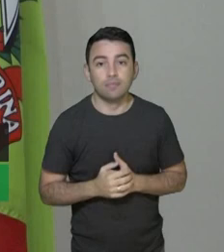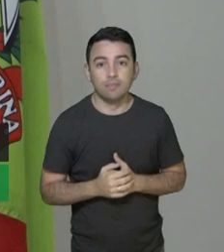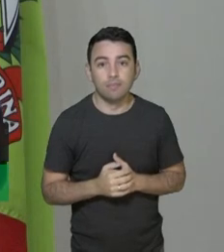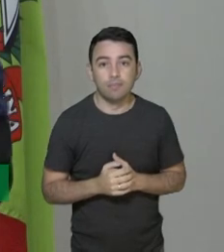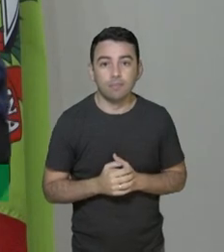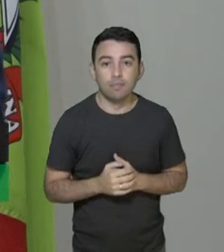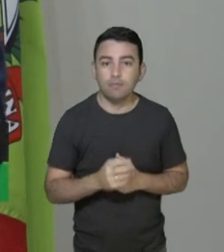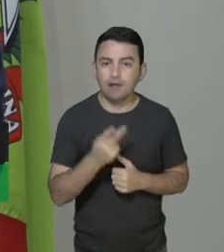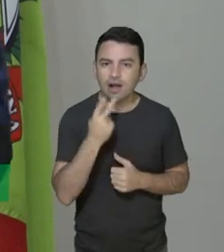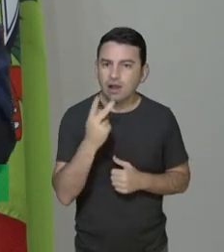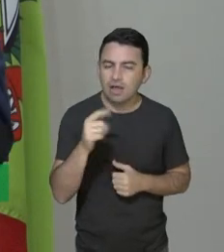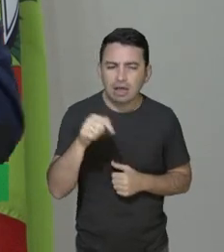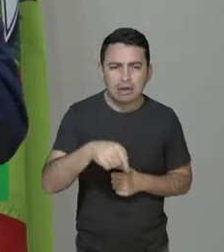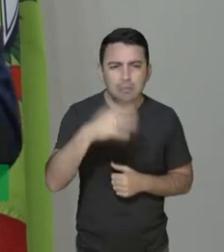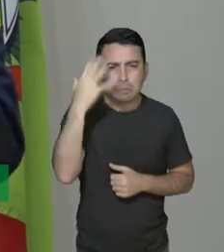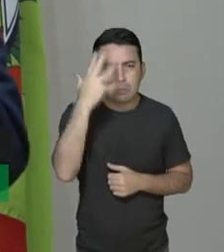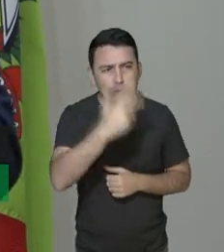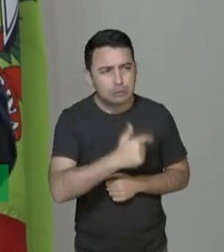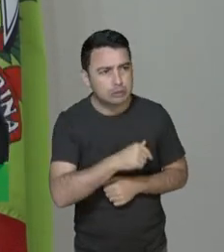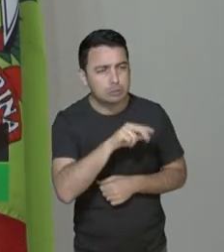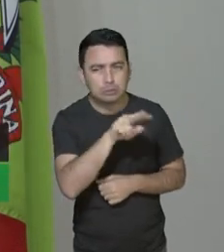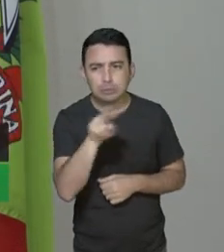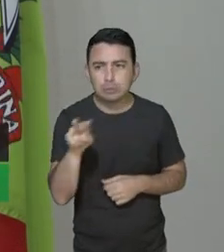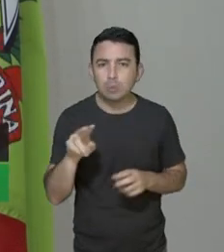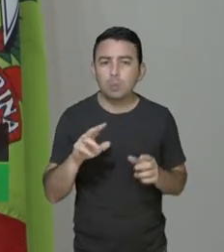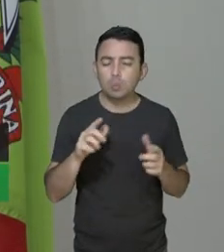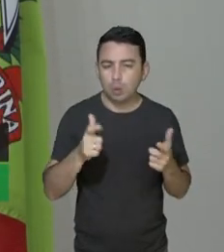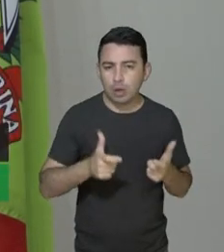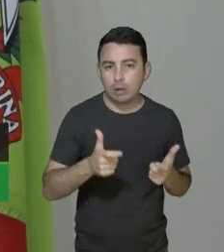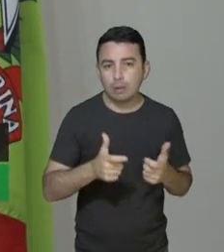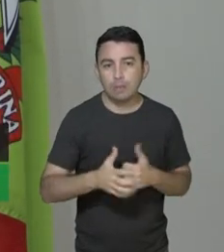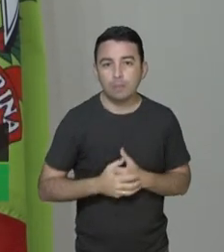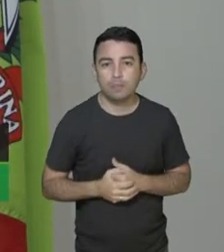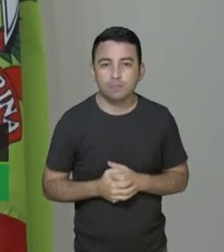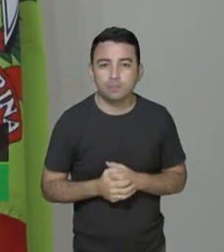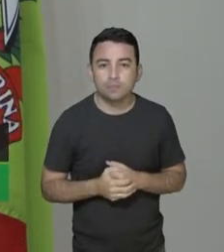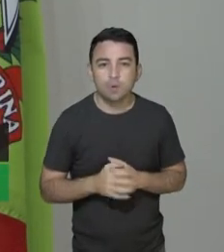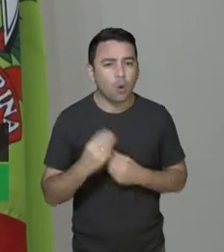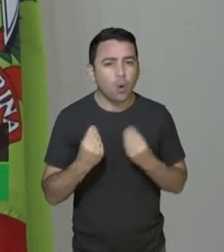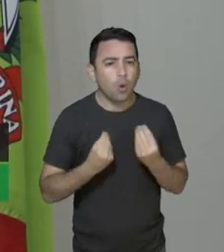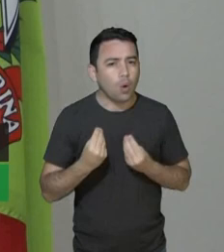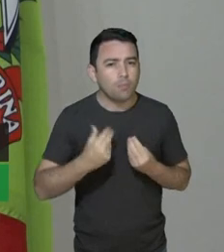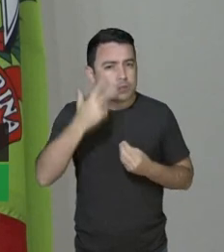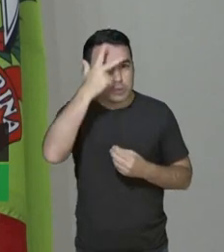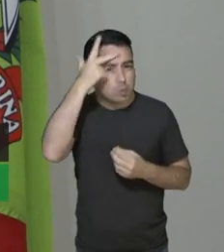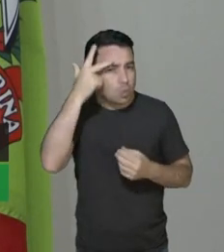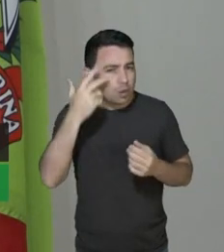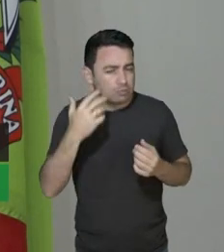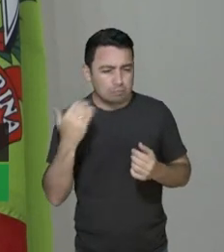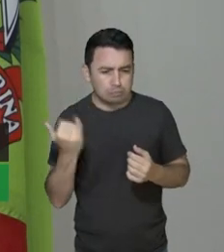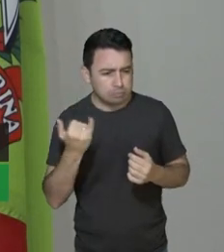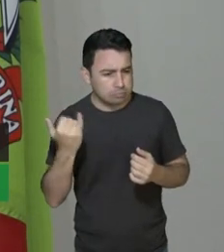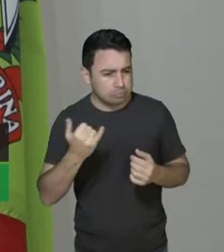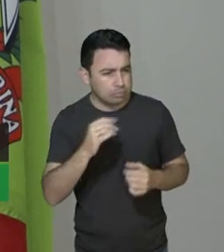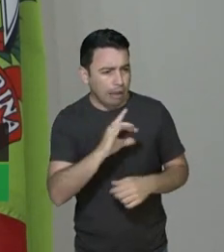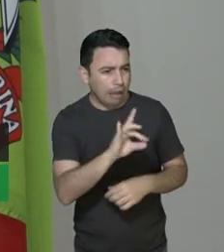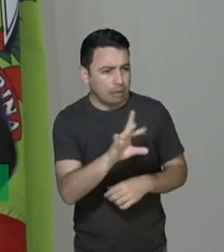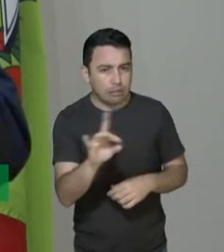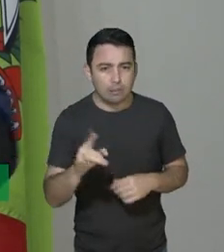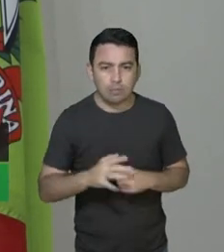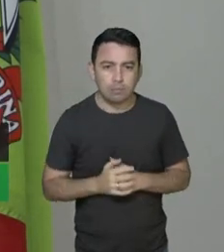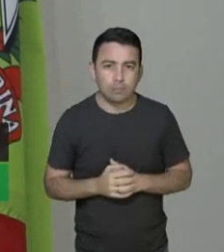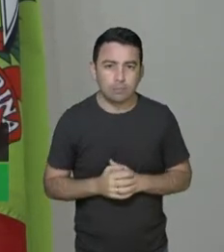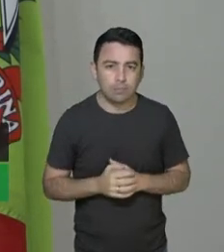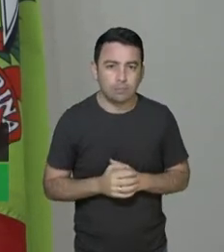dizia: que coisa linda isso aqui, né? Como esses homens são importantes.